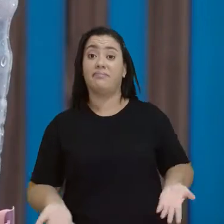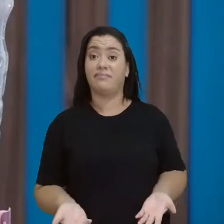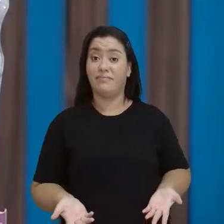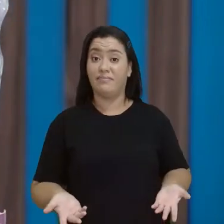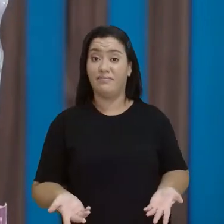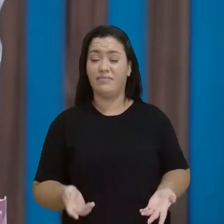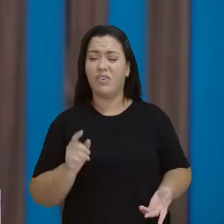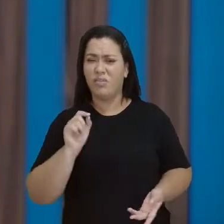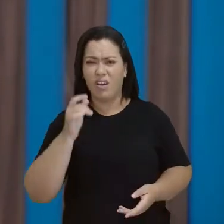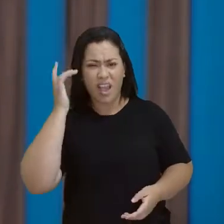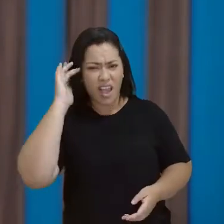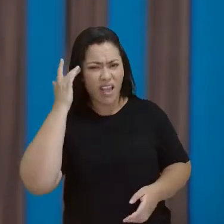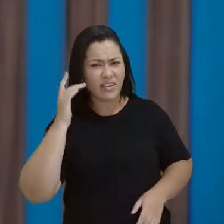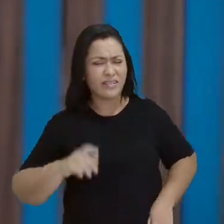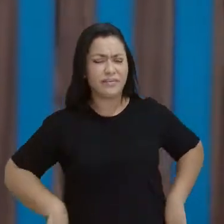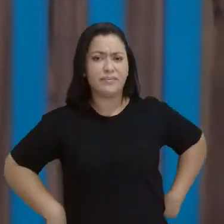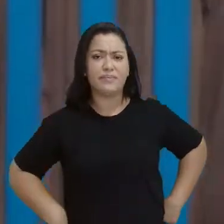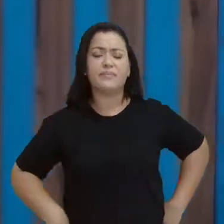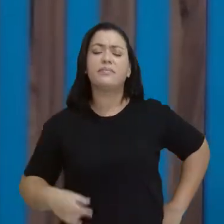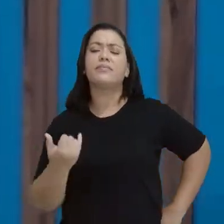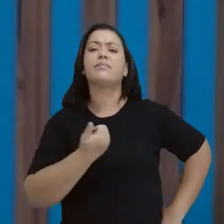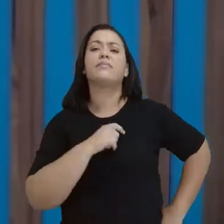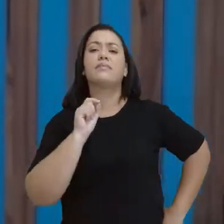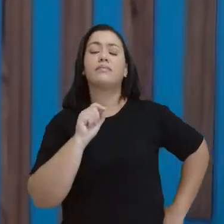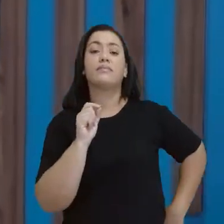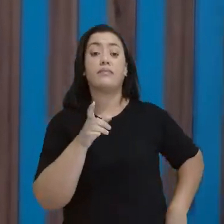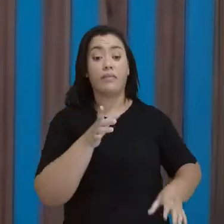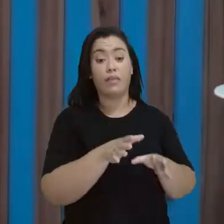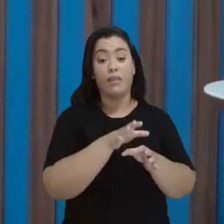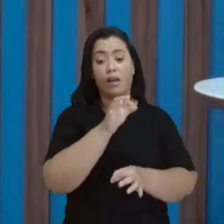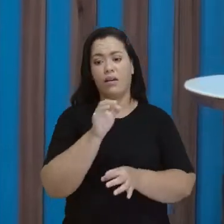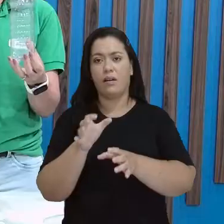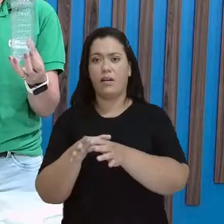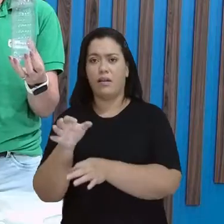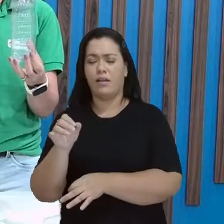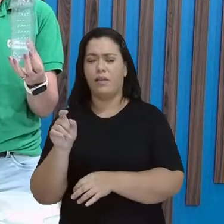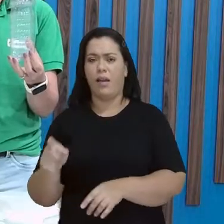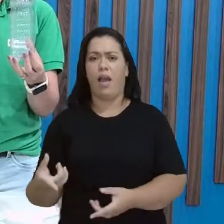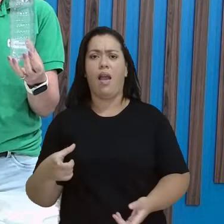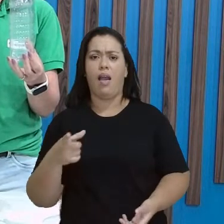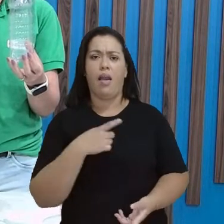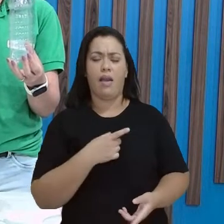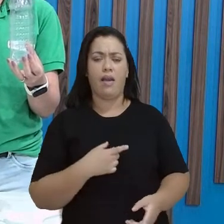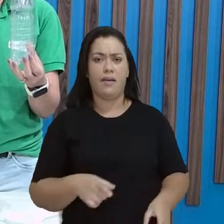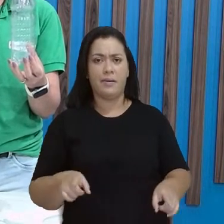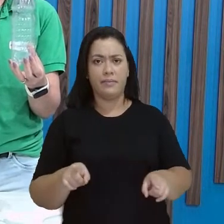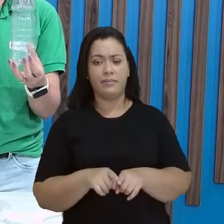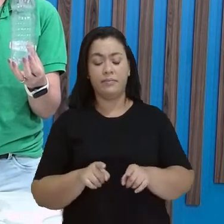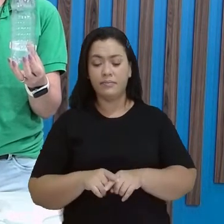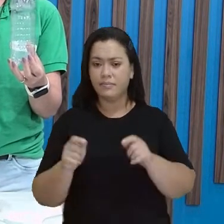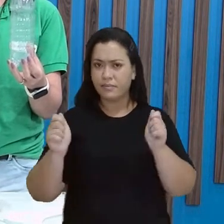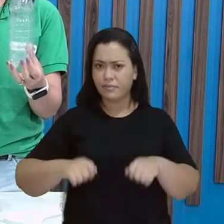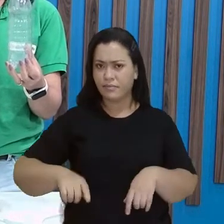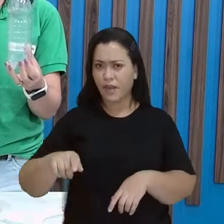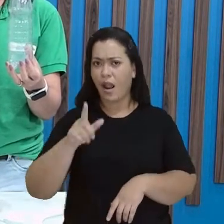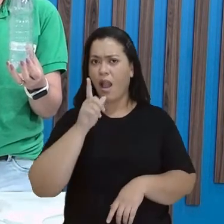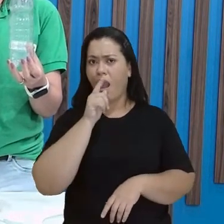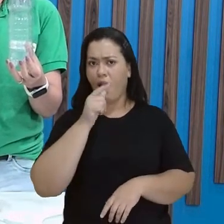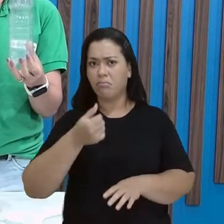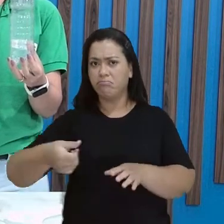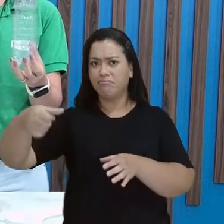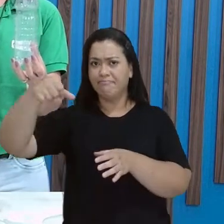E aí? O que é que vocês me dizem? Será que essas garrafinhas, elas vão ter a mesma capacidade de